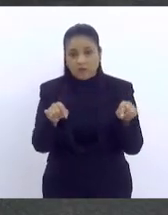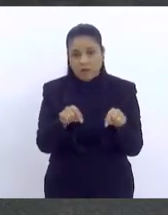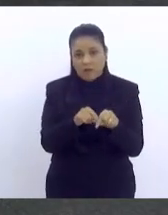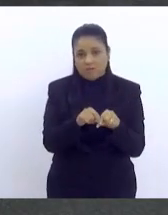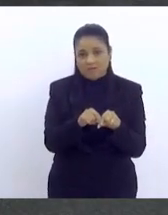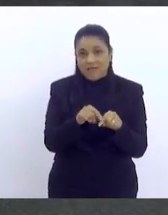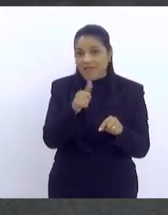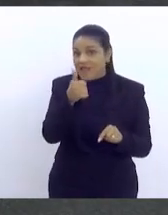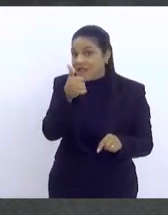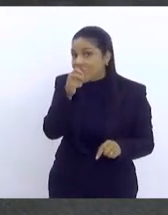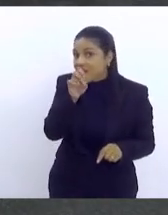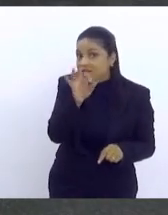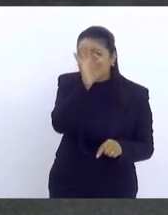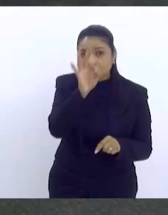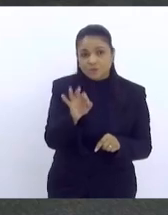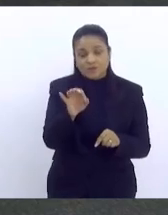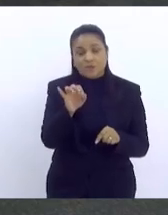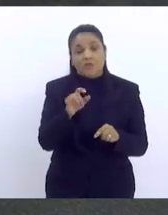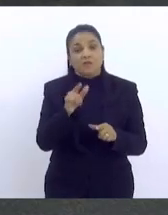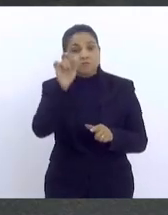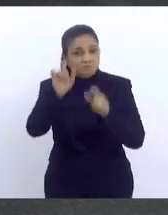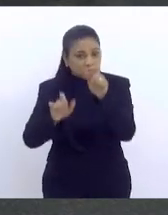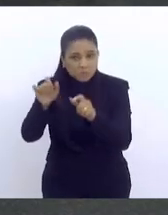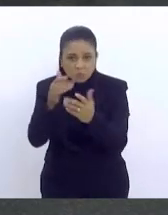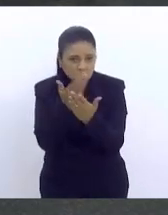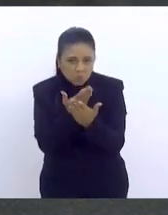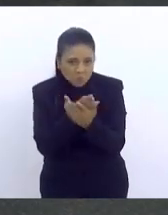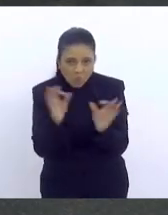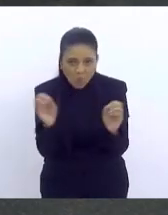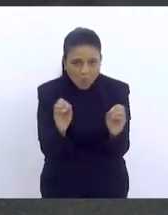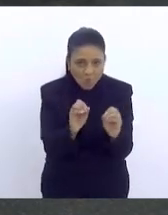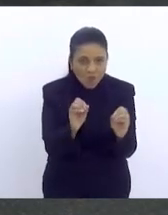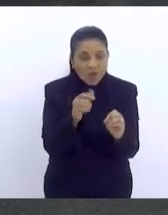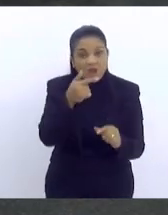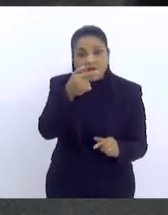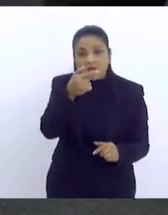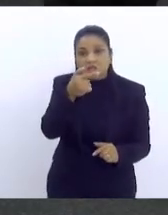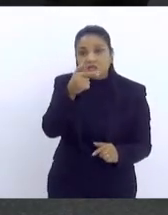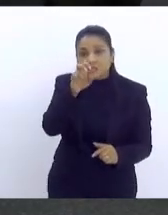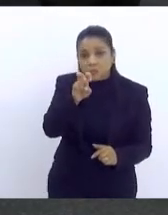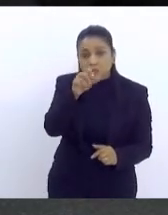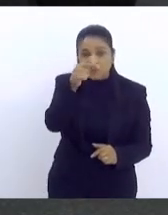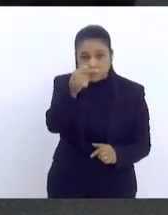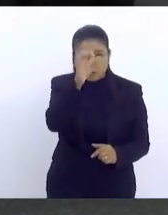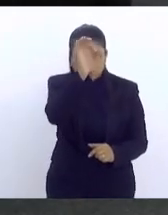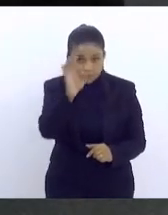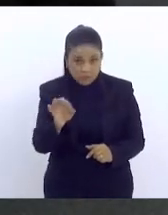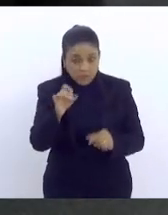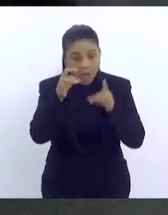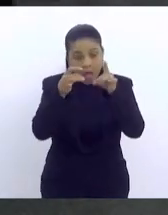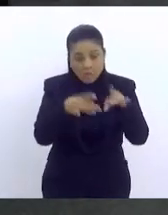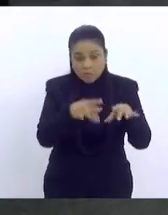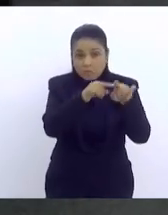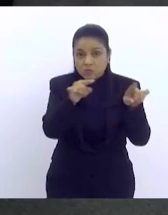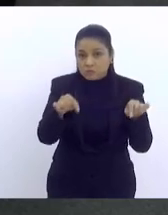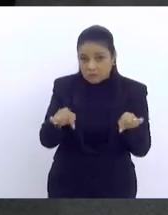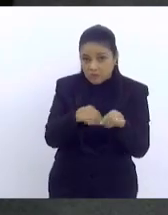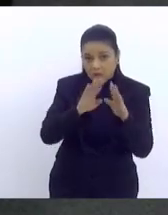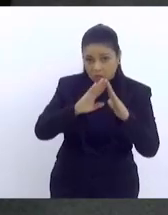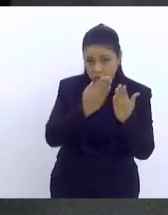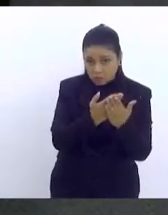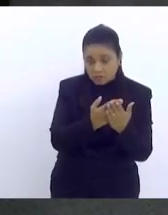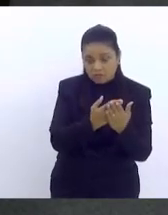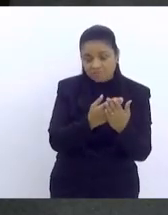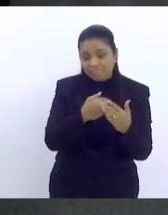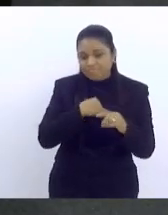e das pessoas que não estudam 57% disseram que abandonar a sala de aula porque não tinham condições